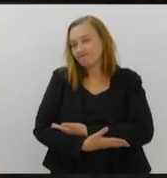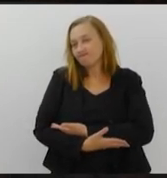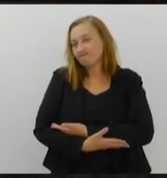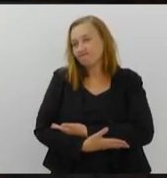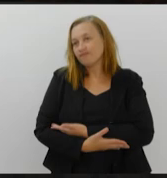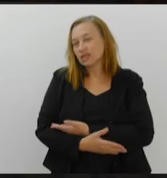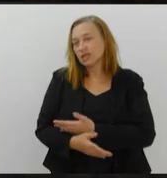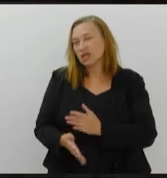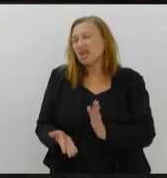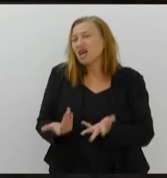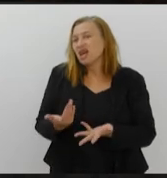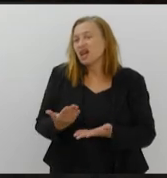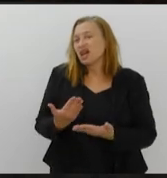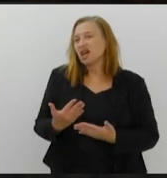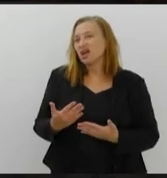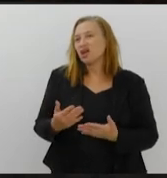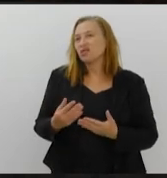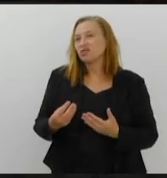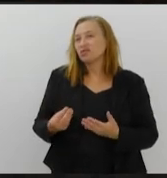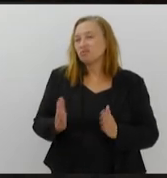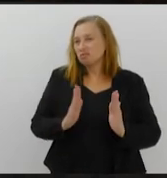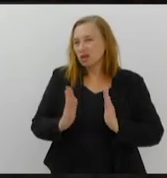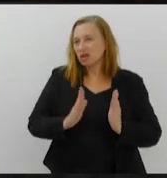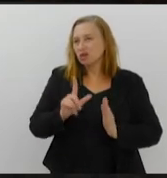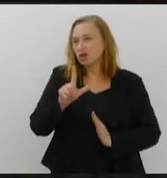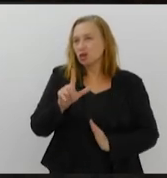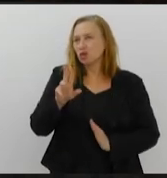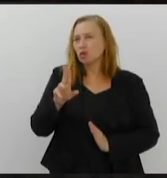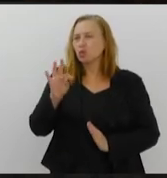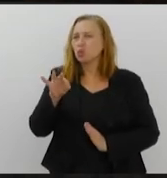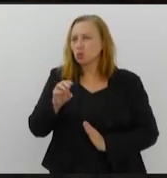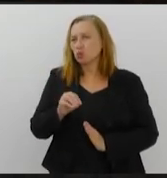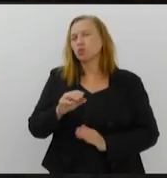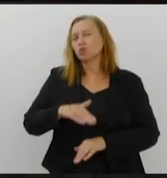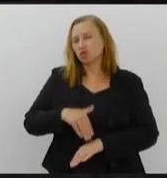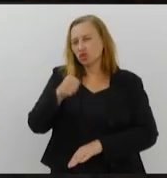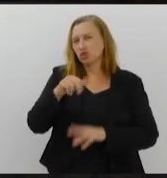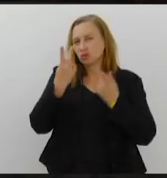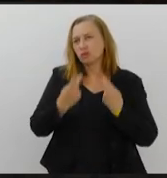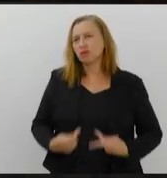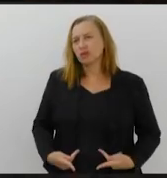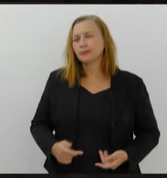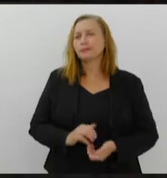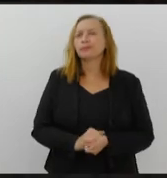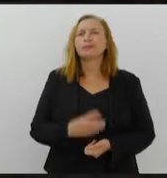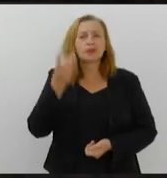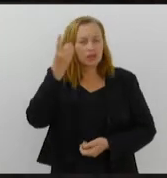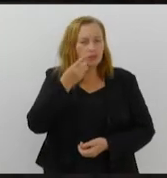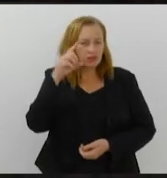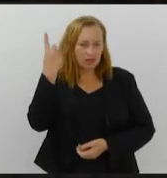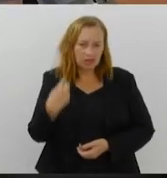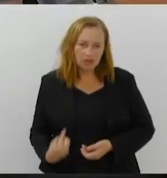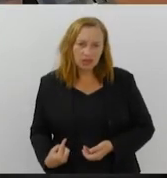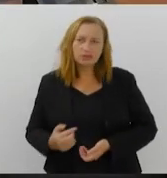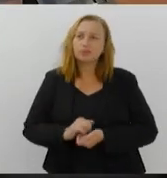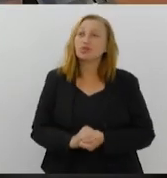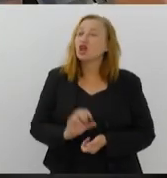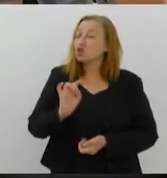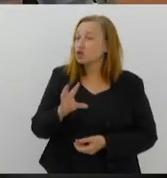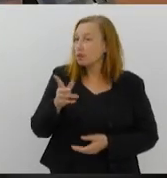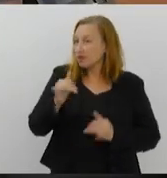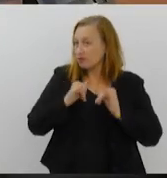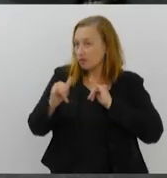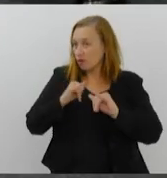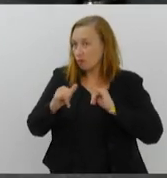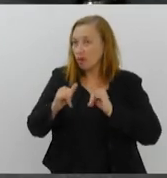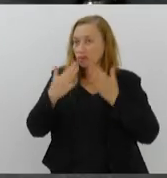do luto, né? Poder vivenciar um luto mais digno e humano. Deputada Dani. Não, é só para informar que a